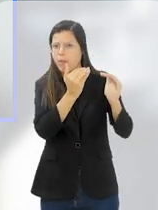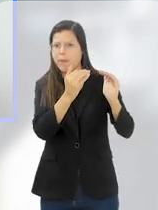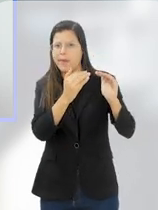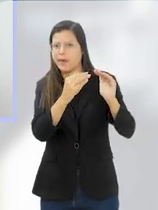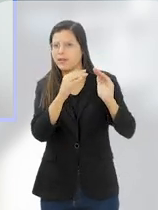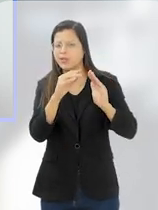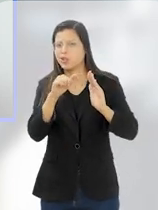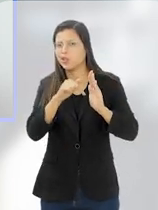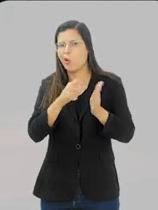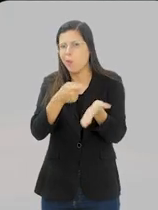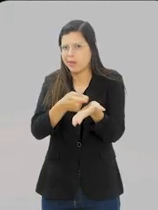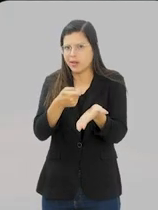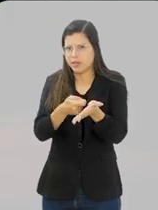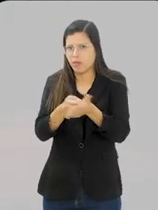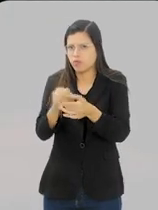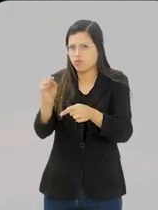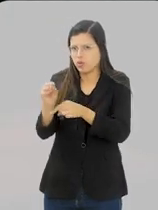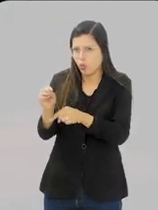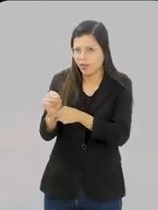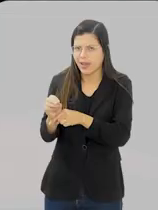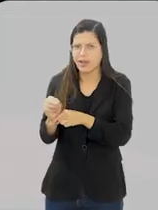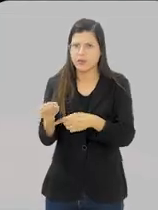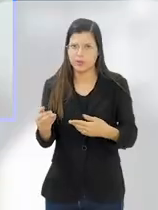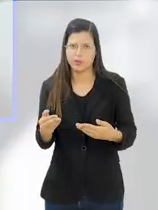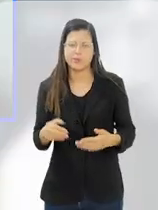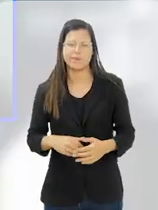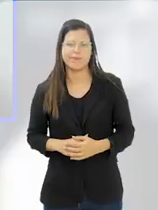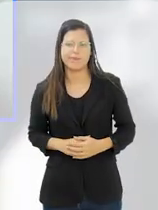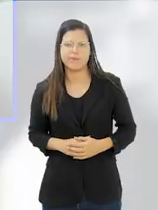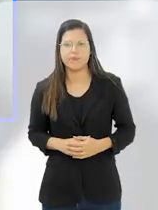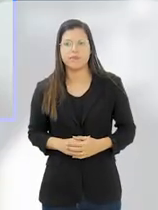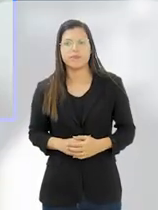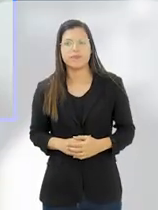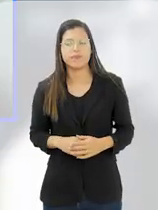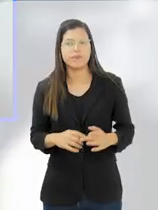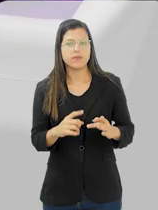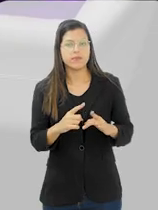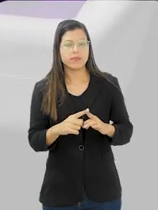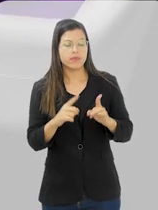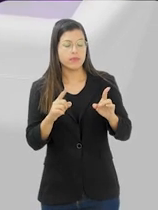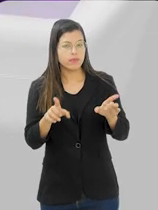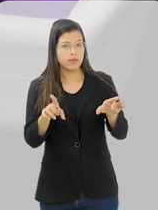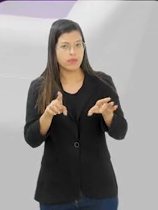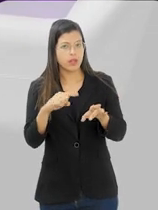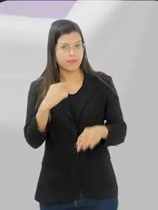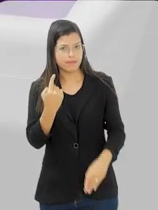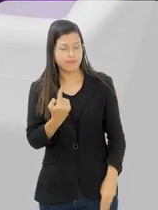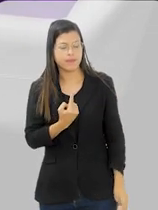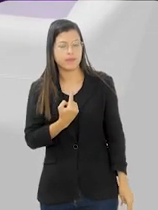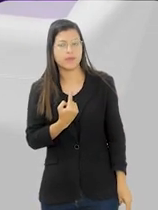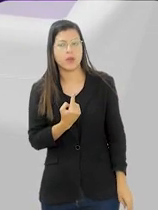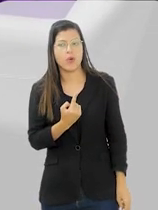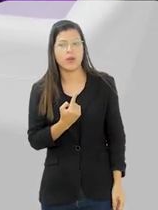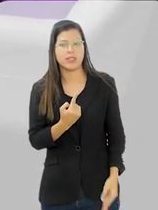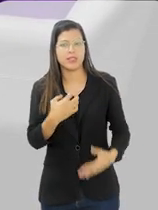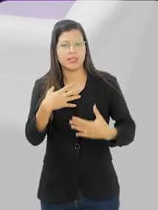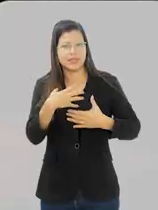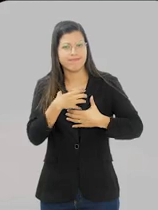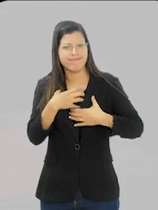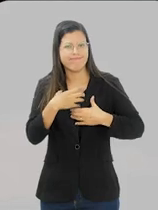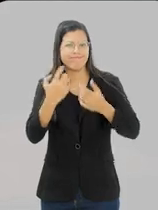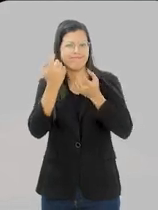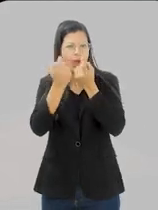cuidado, né, com a sua responsabilidade também em torno dessa segurança. Mas, de qualquer forma, a gente fica com